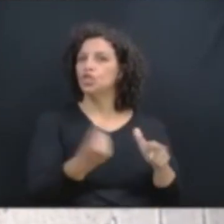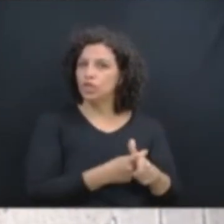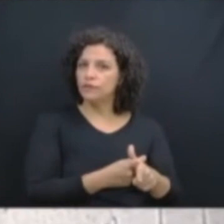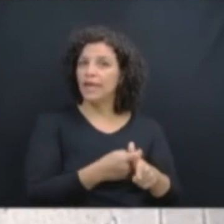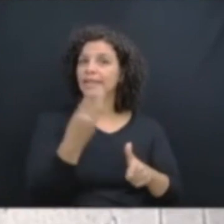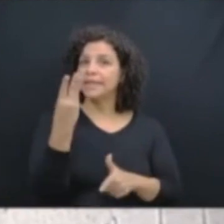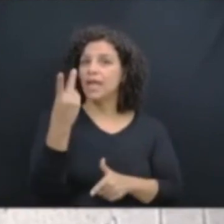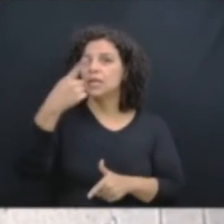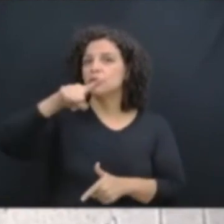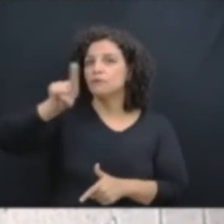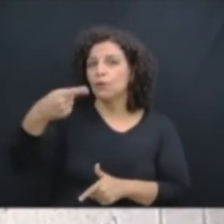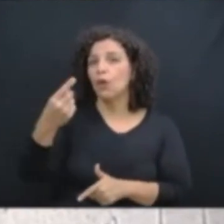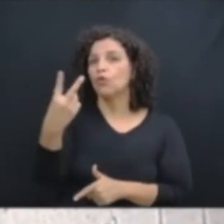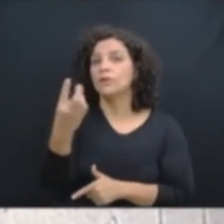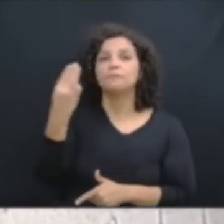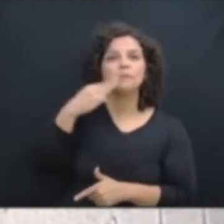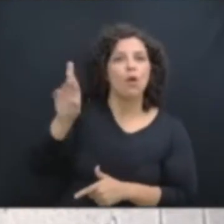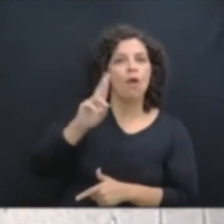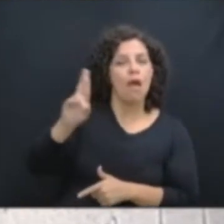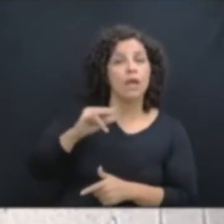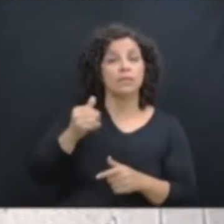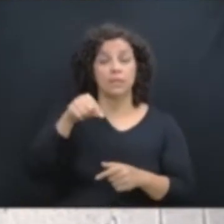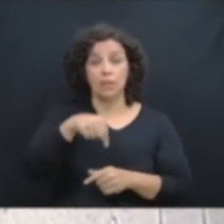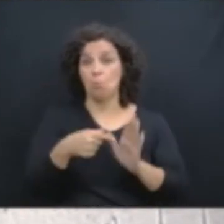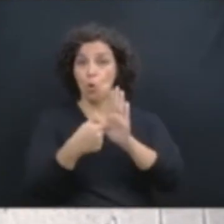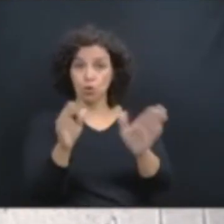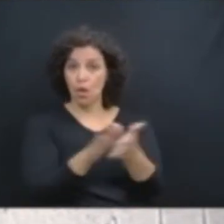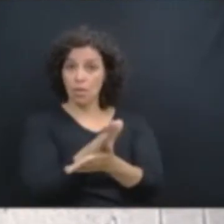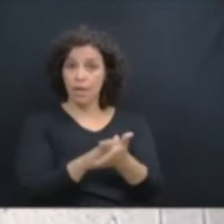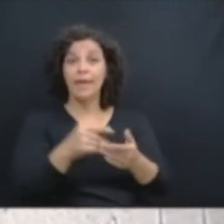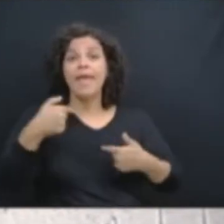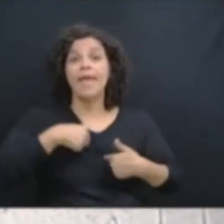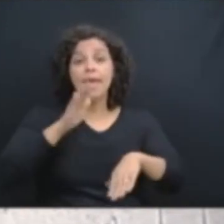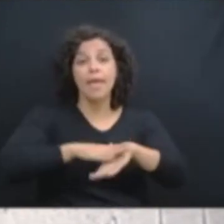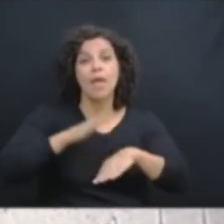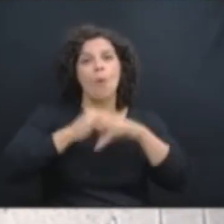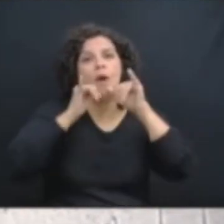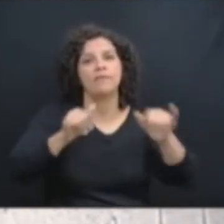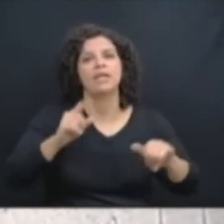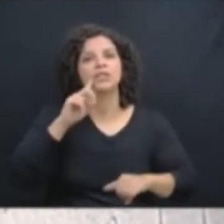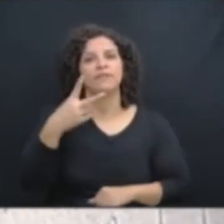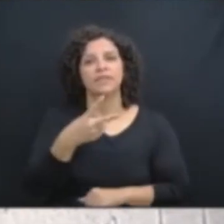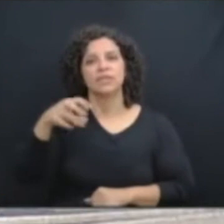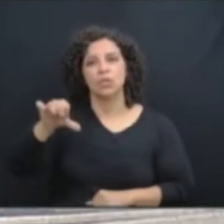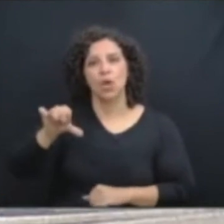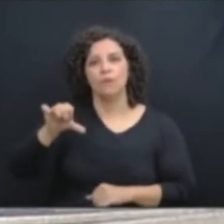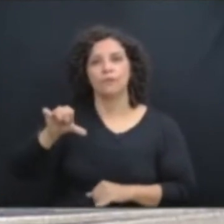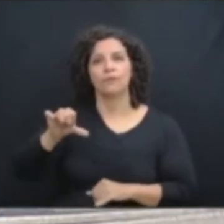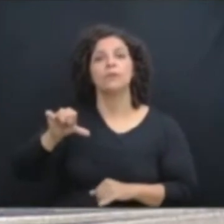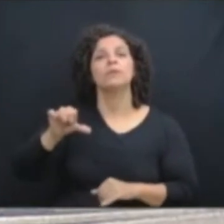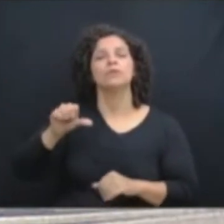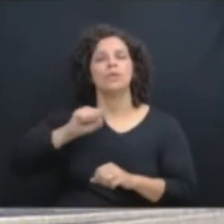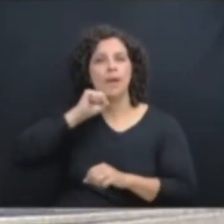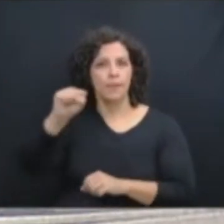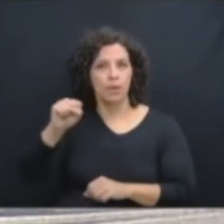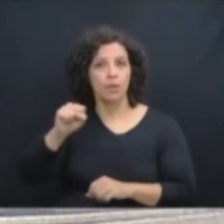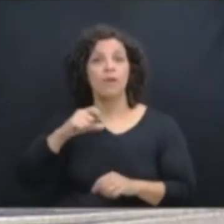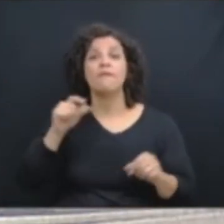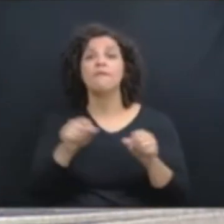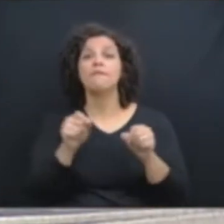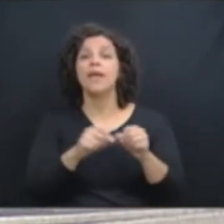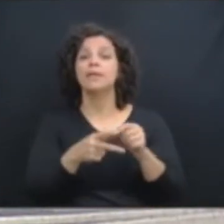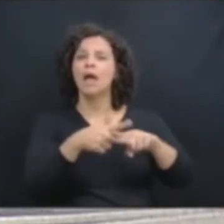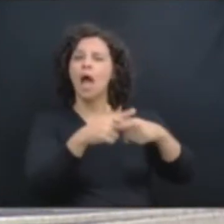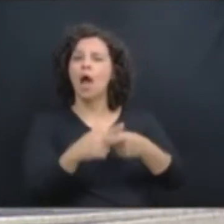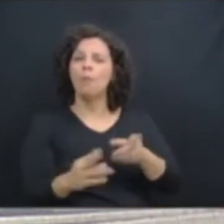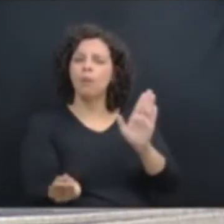3,2 bilhões de reais, anunciada aqui por mim no dia 29/4, e feita uma nova anotação nos